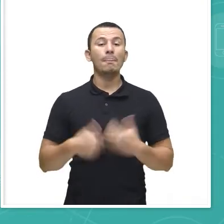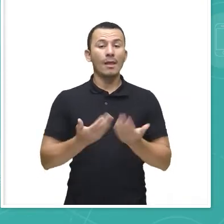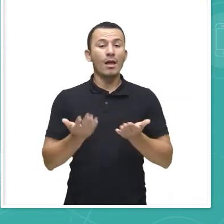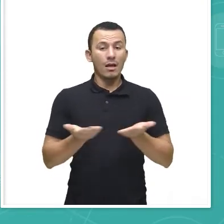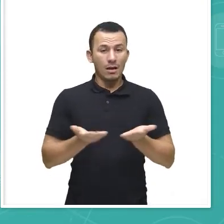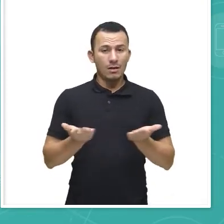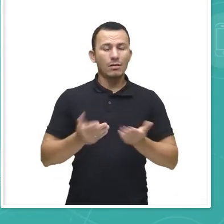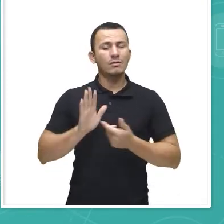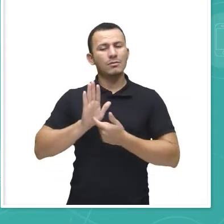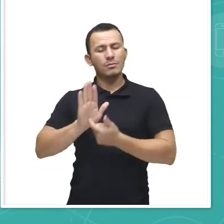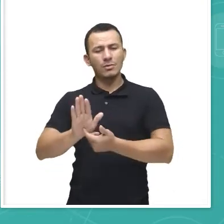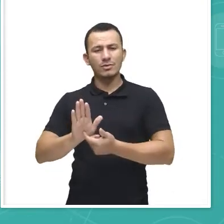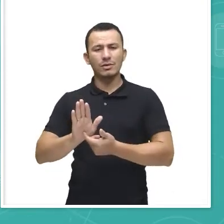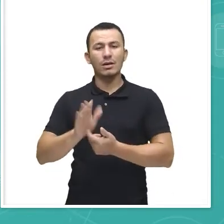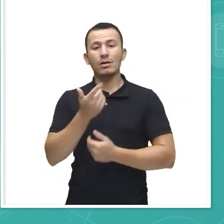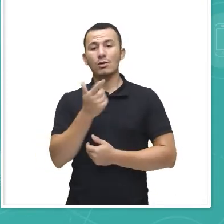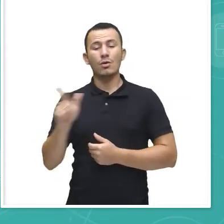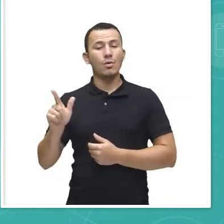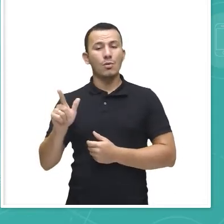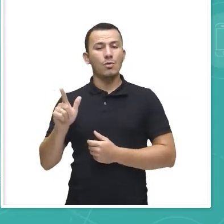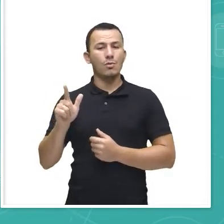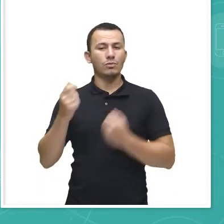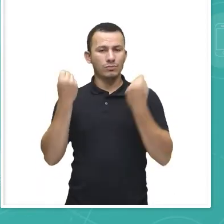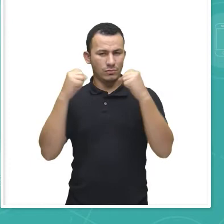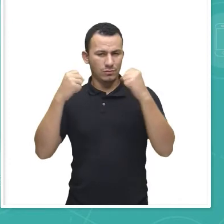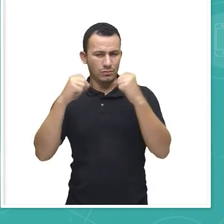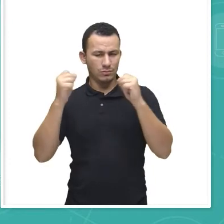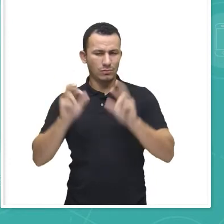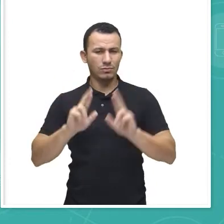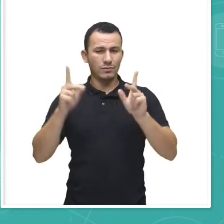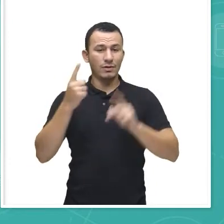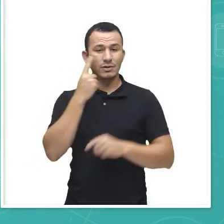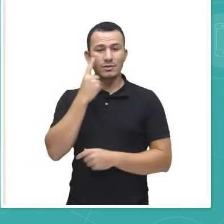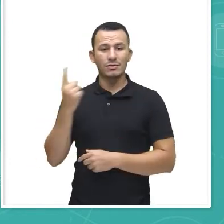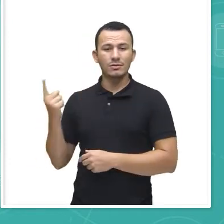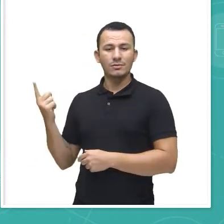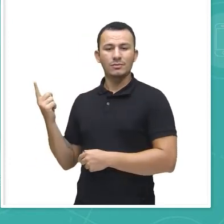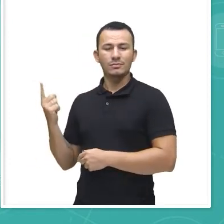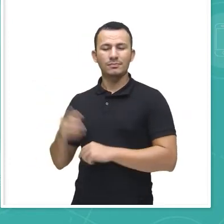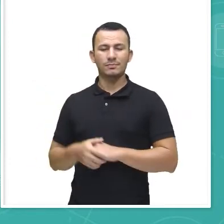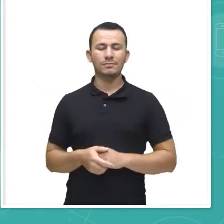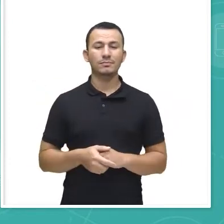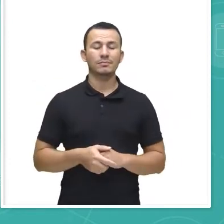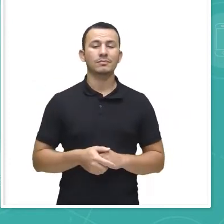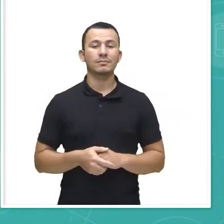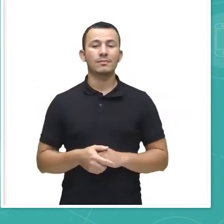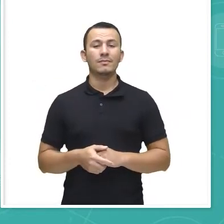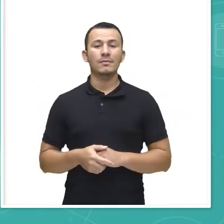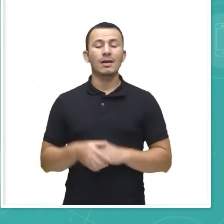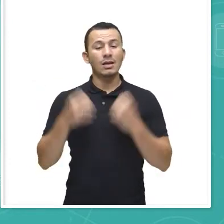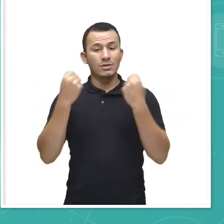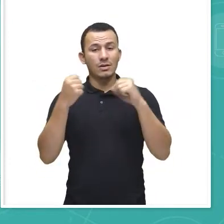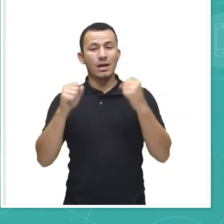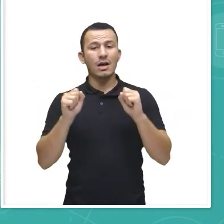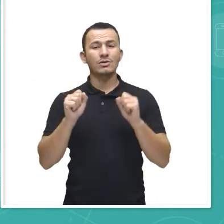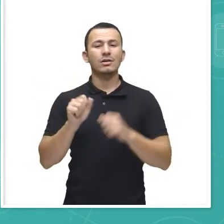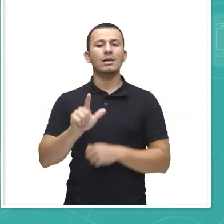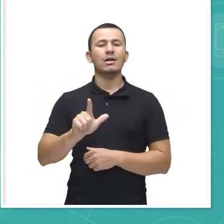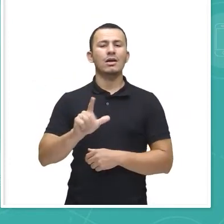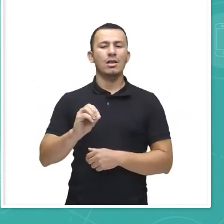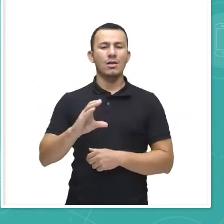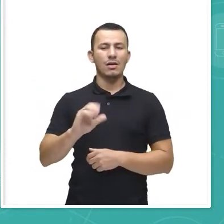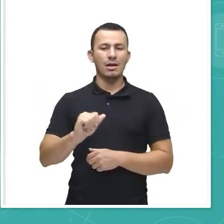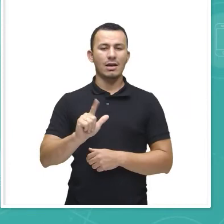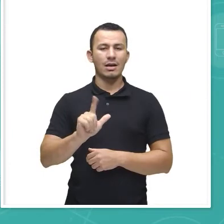ver outro tipo de ginástica de academia, que é a ginástica localizada. Tá? Então, a ginástica